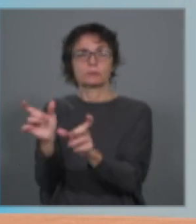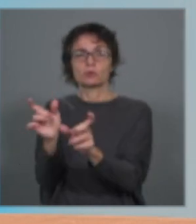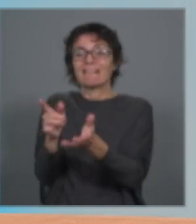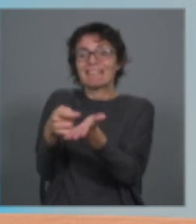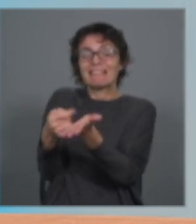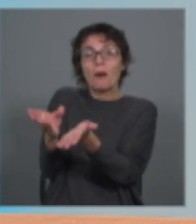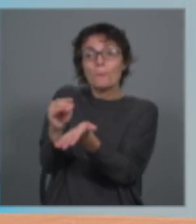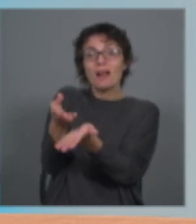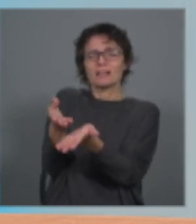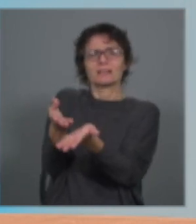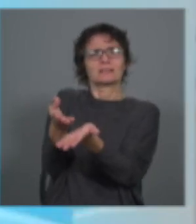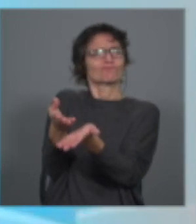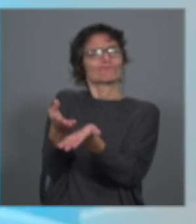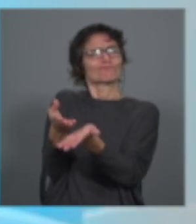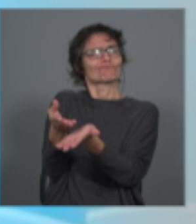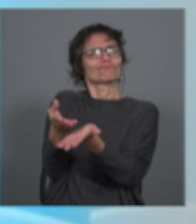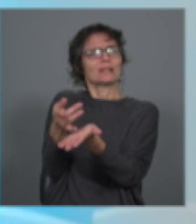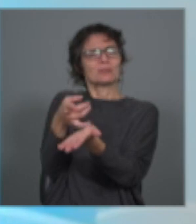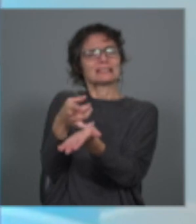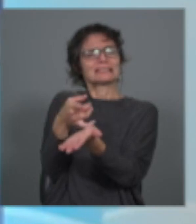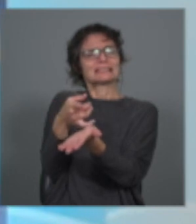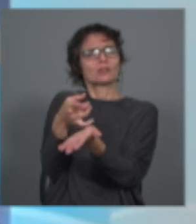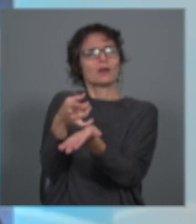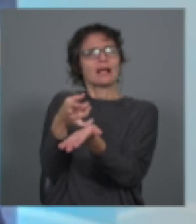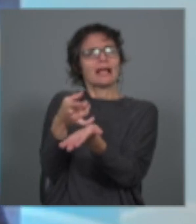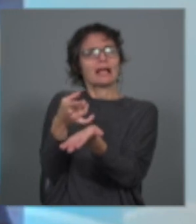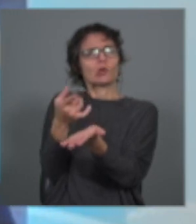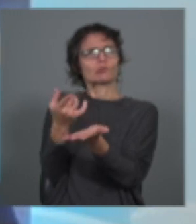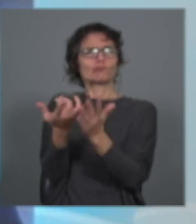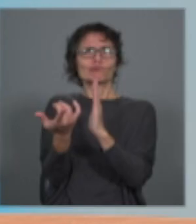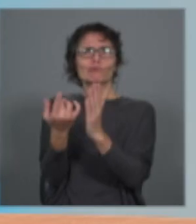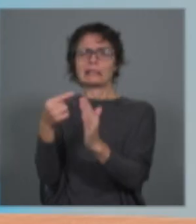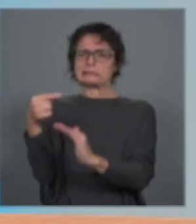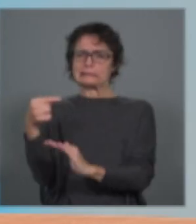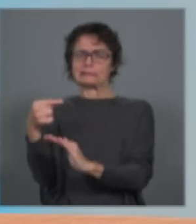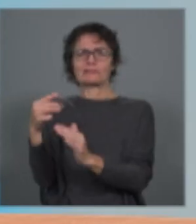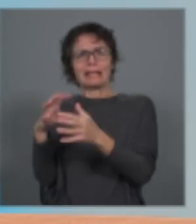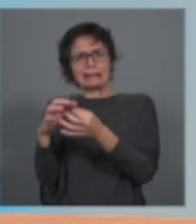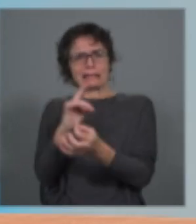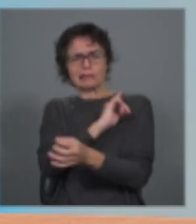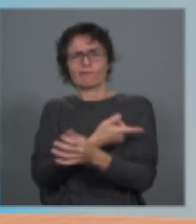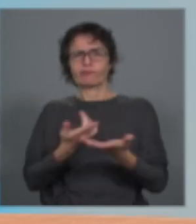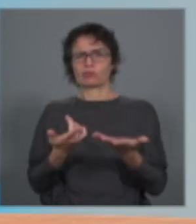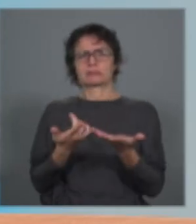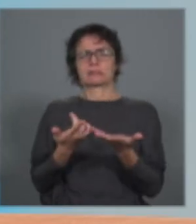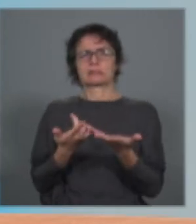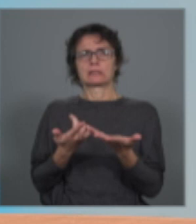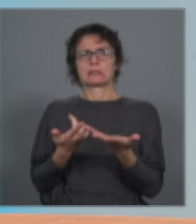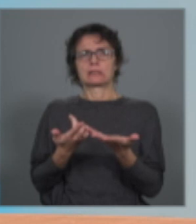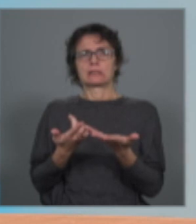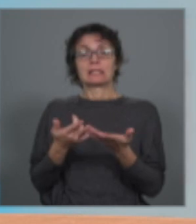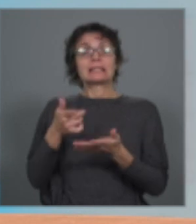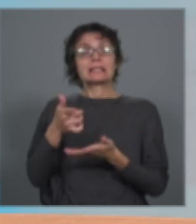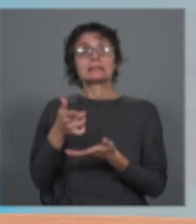dada a partir de um relatório do Tribunal de Contas. Bem, isso é um uso violento da força